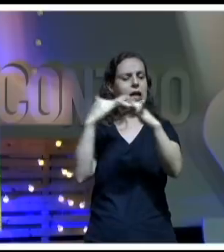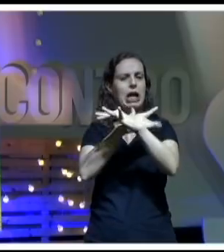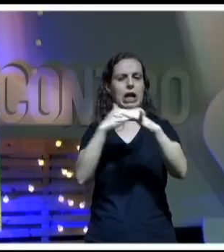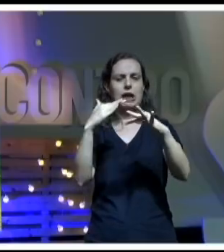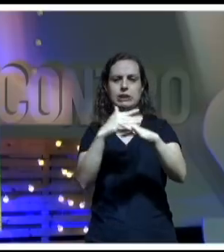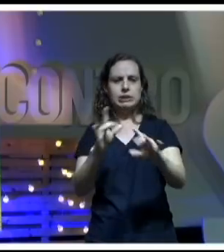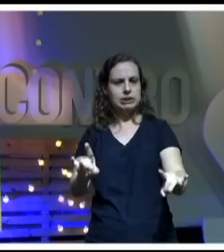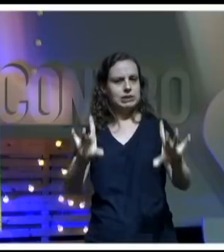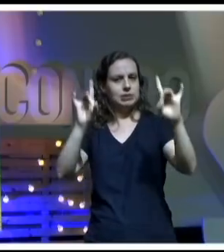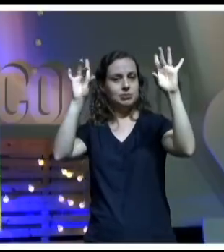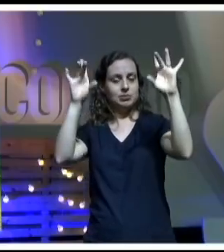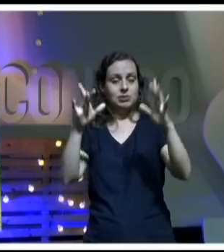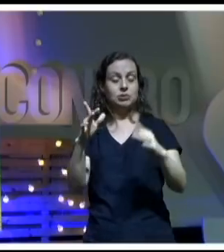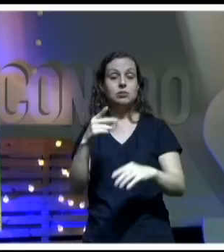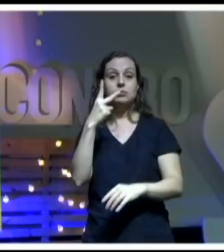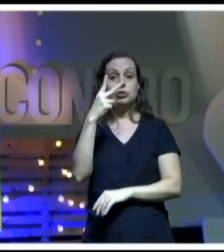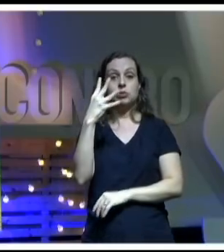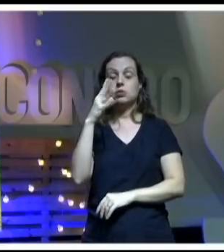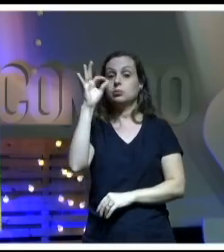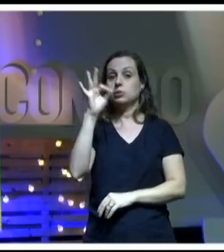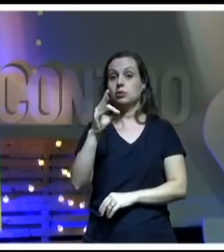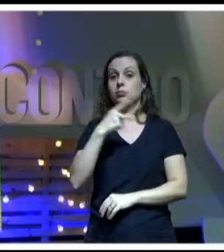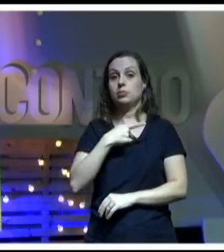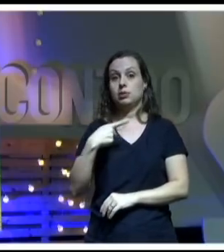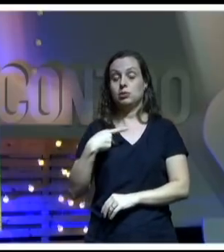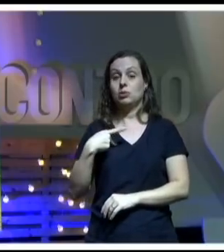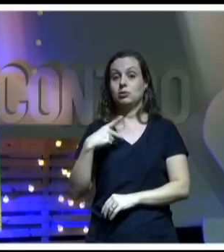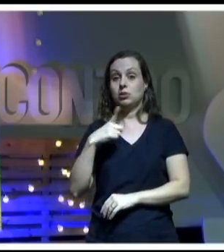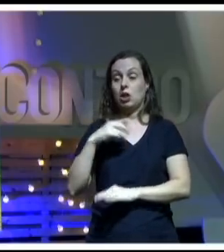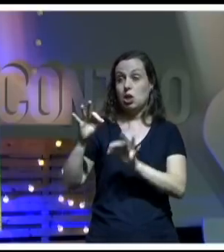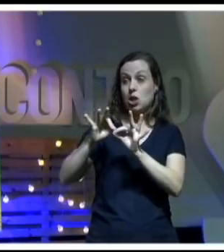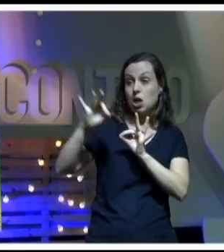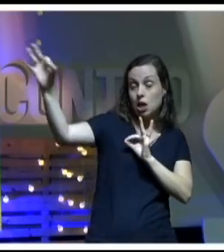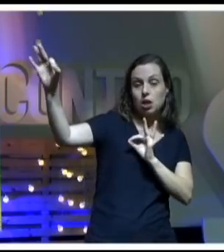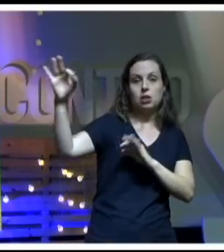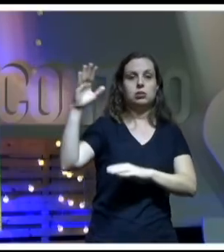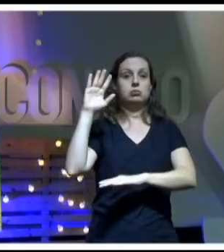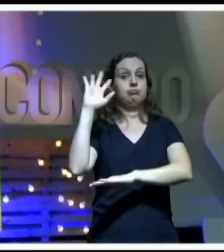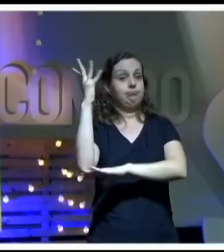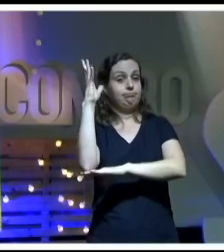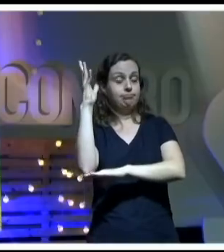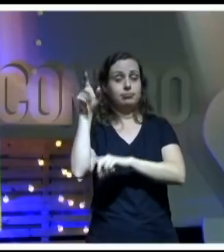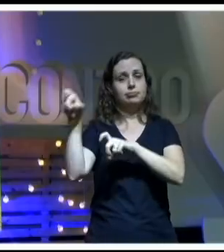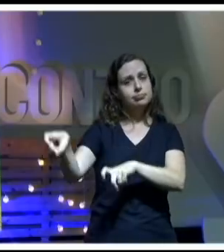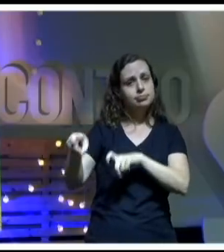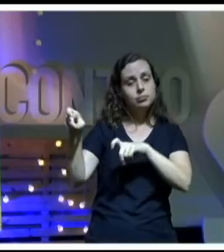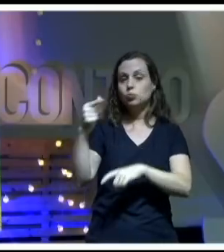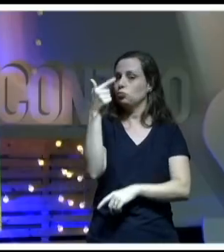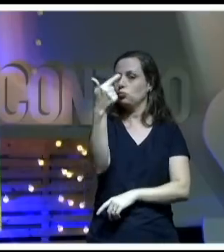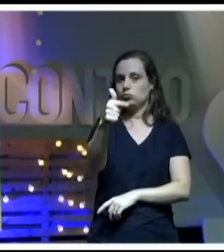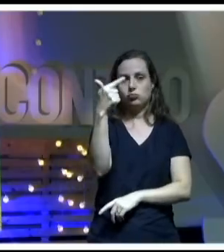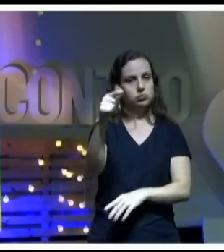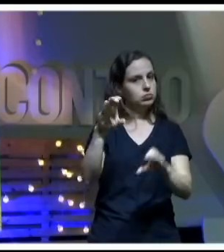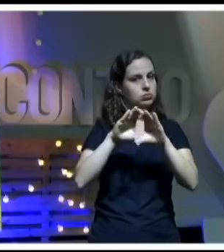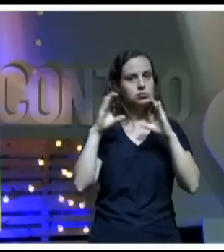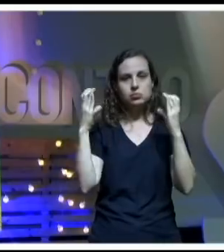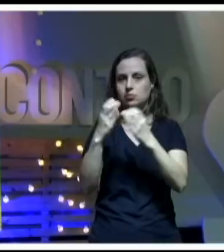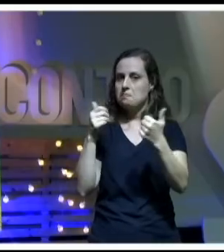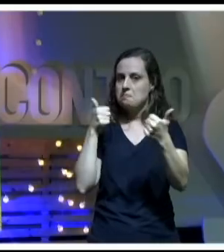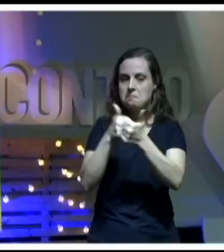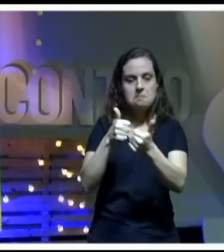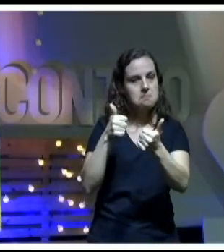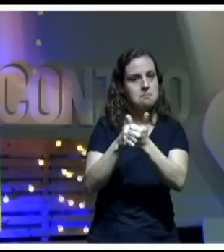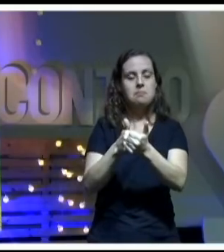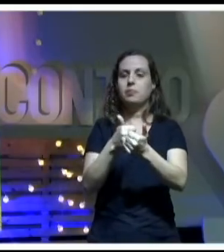propósitos mas 20 e 400 passou estão em cidades de 100 mil pessoas o zona rural e não tem congresso pra eles não têm formação